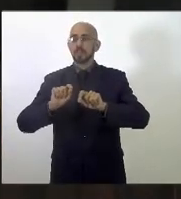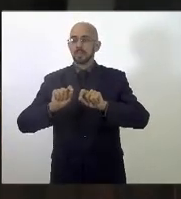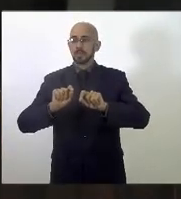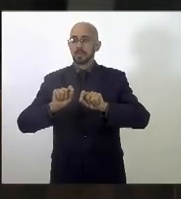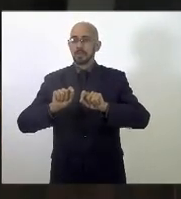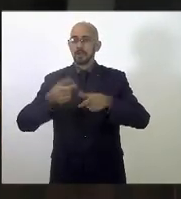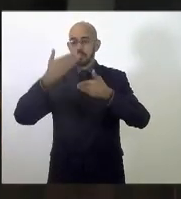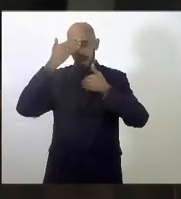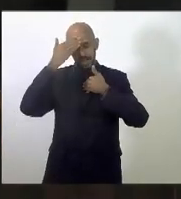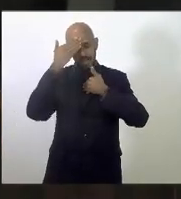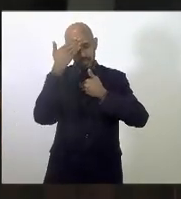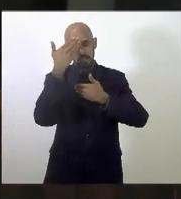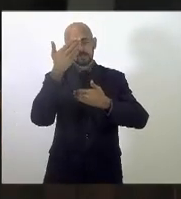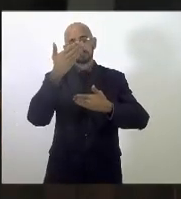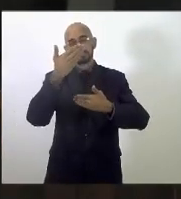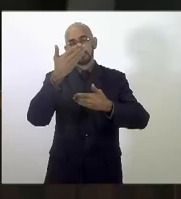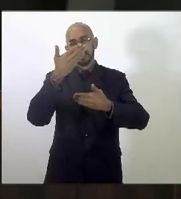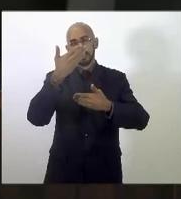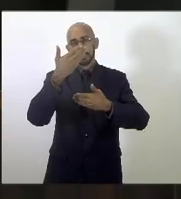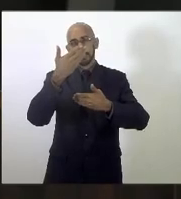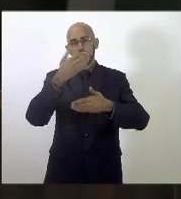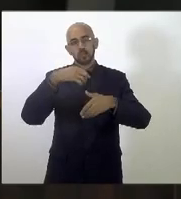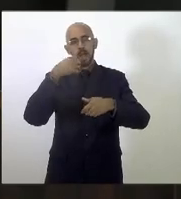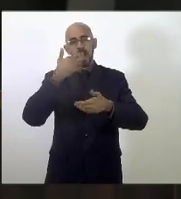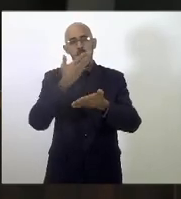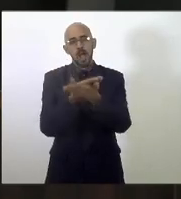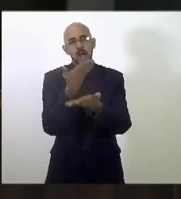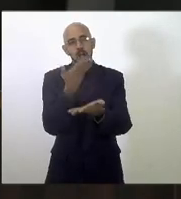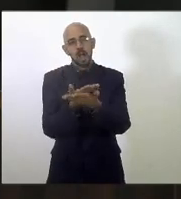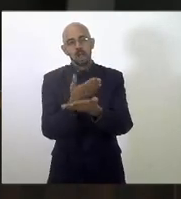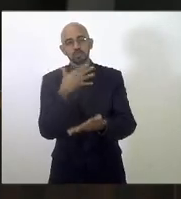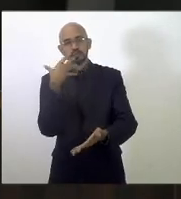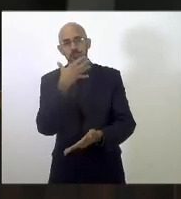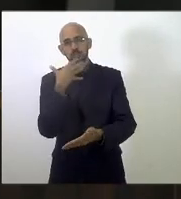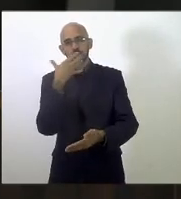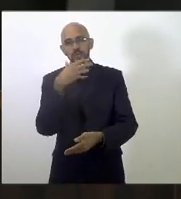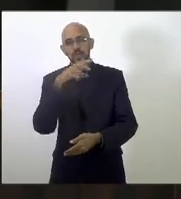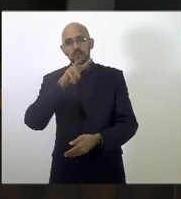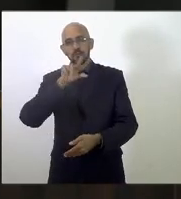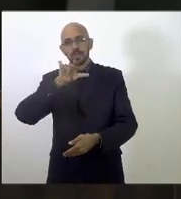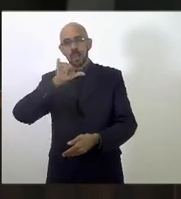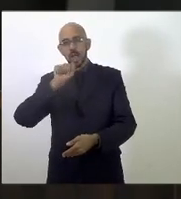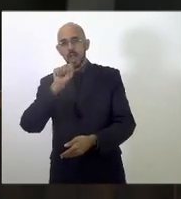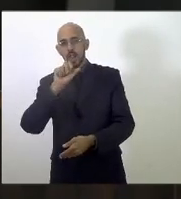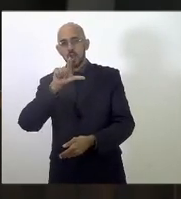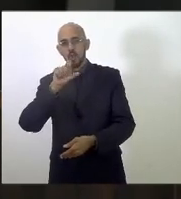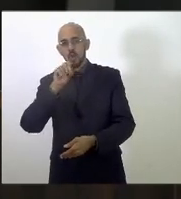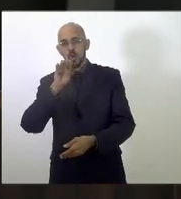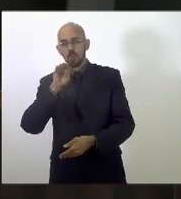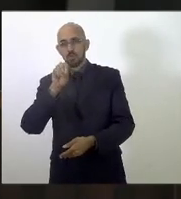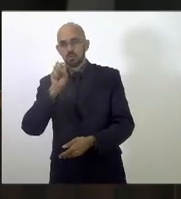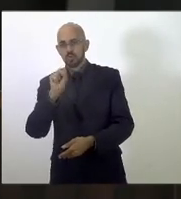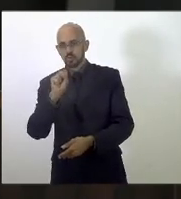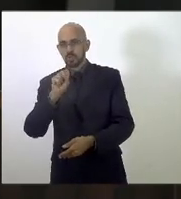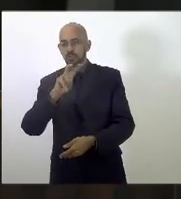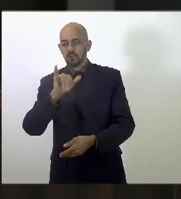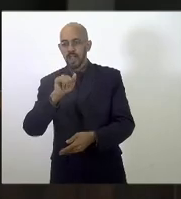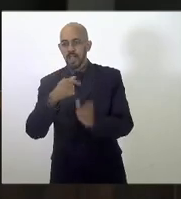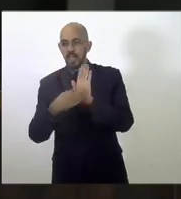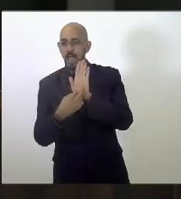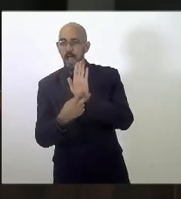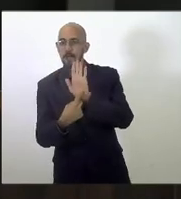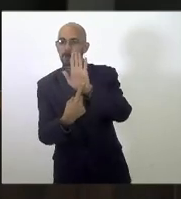um agradecimento à Escola de Música Vila Lobos. E agora eles vão apresentarem, por